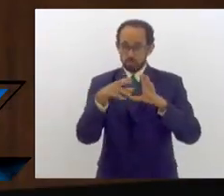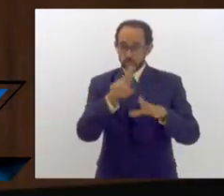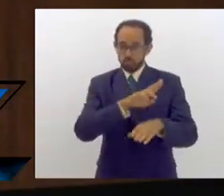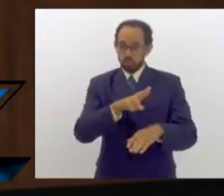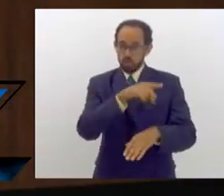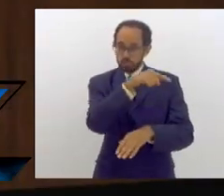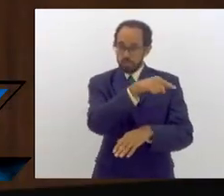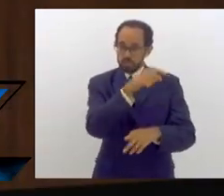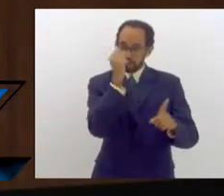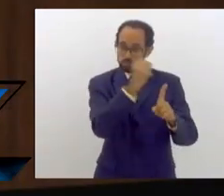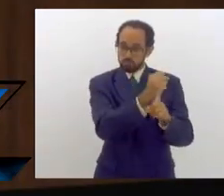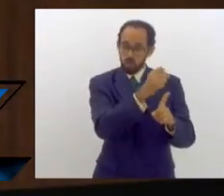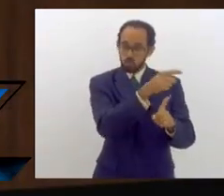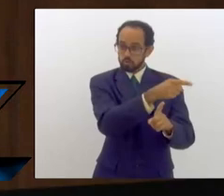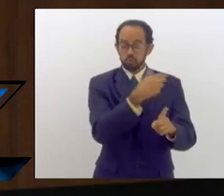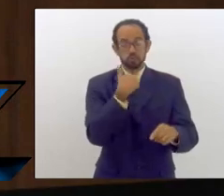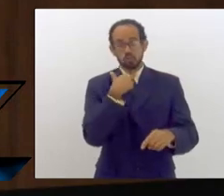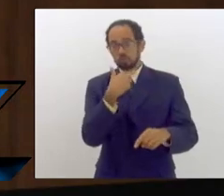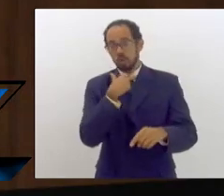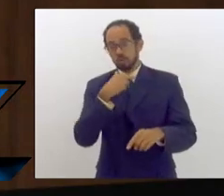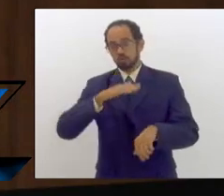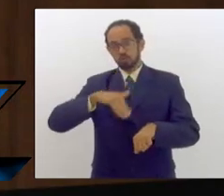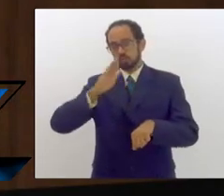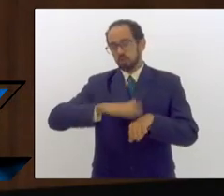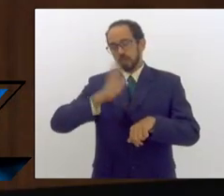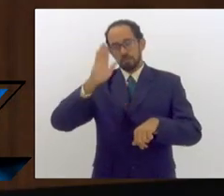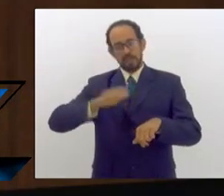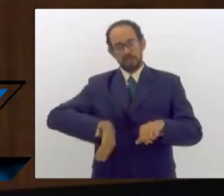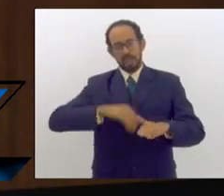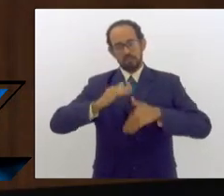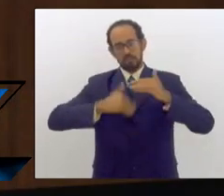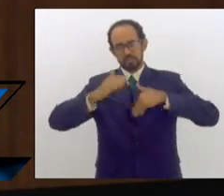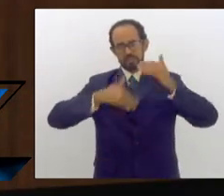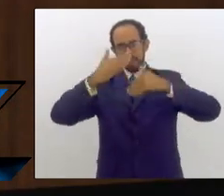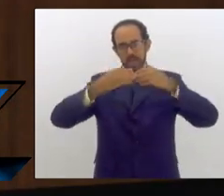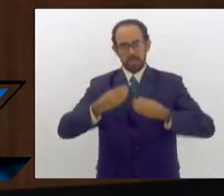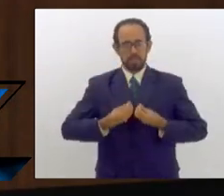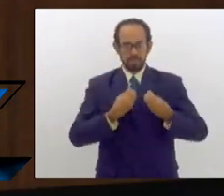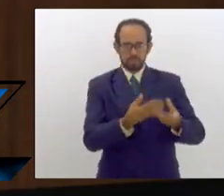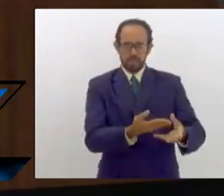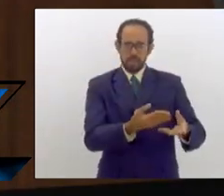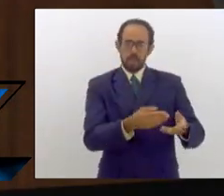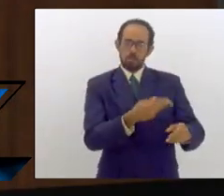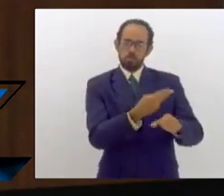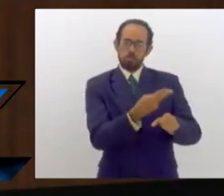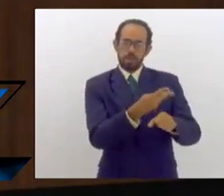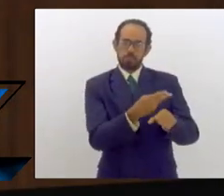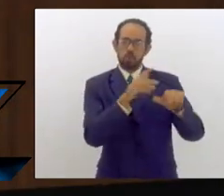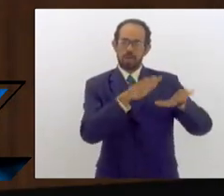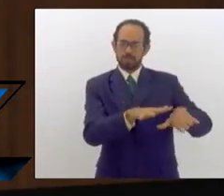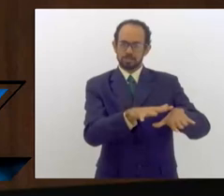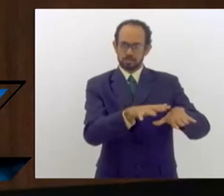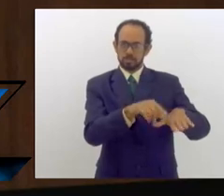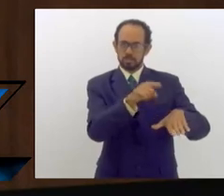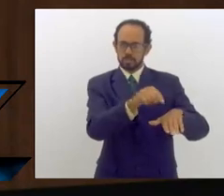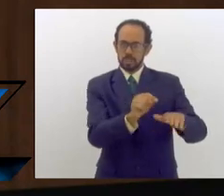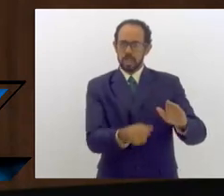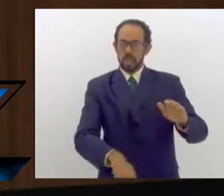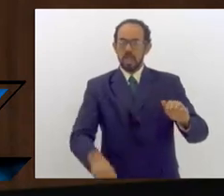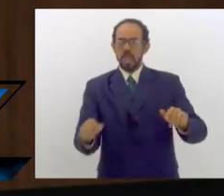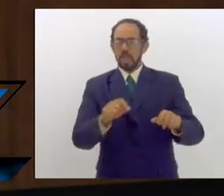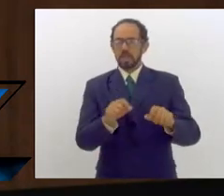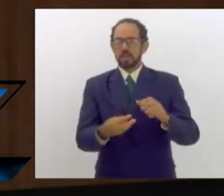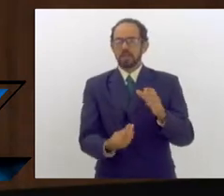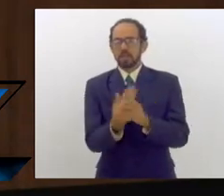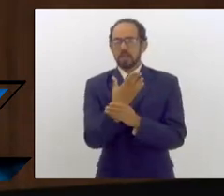desses mortos não pode jamais avançar na concessão de um prêmio desse que é manchar a nossa